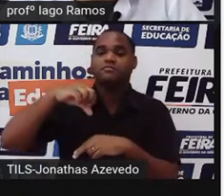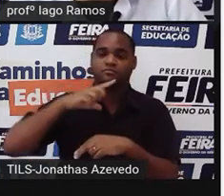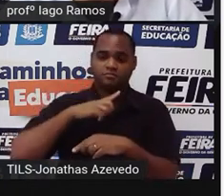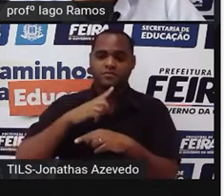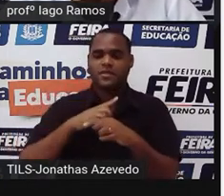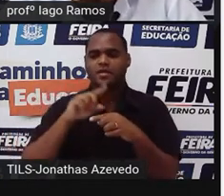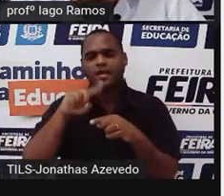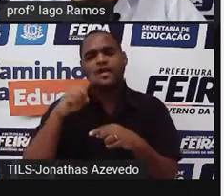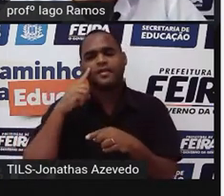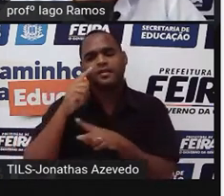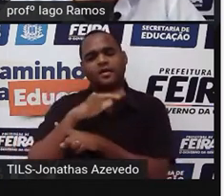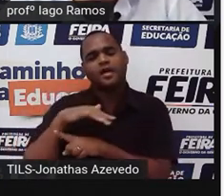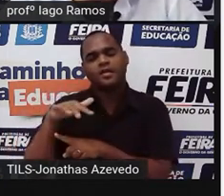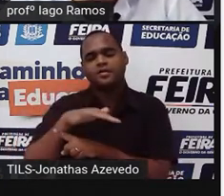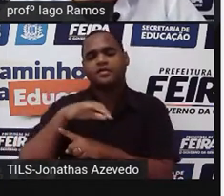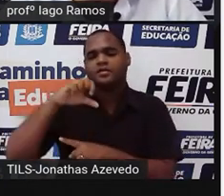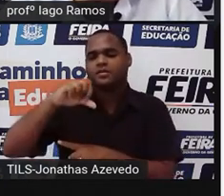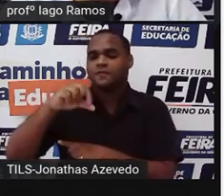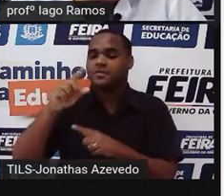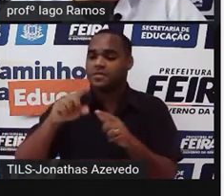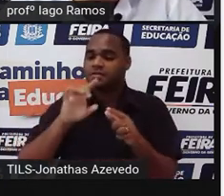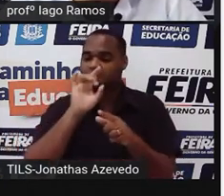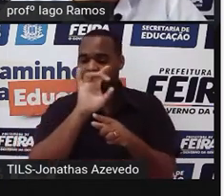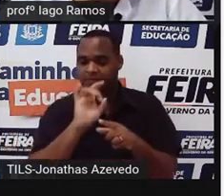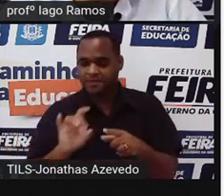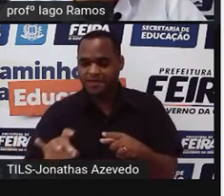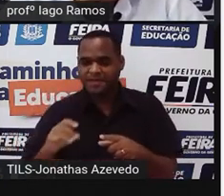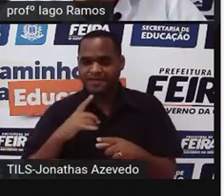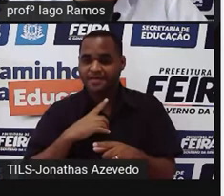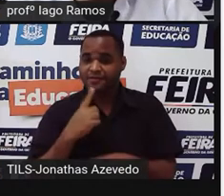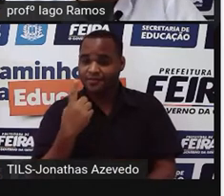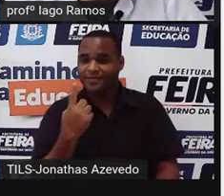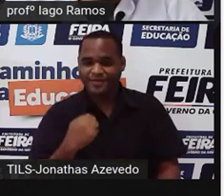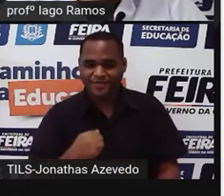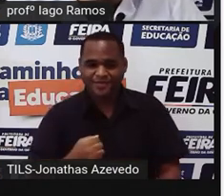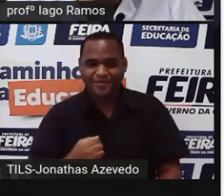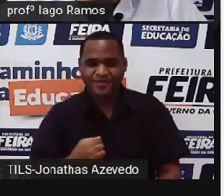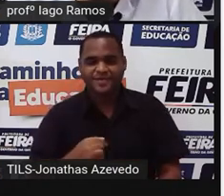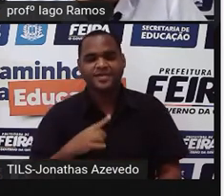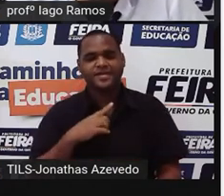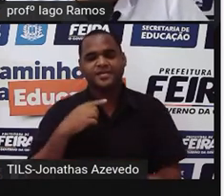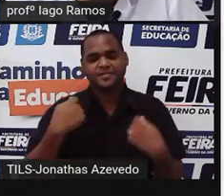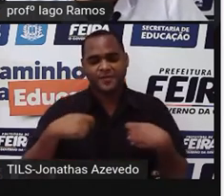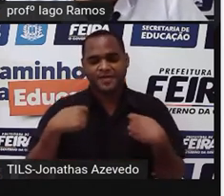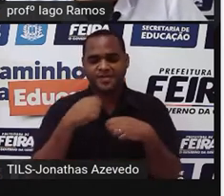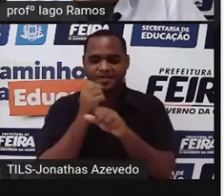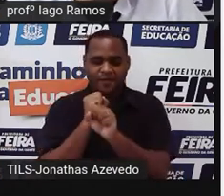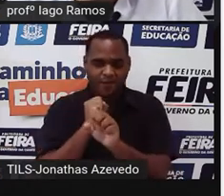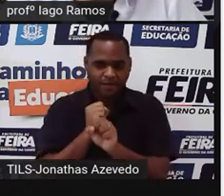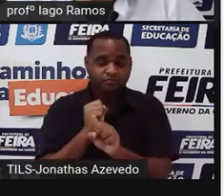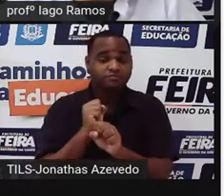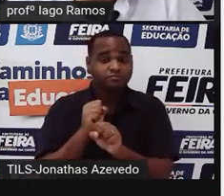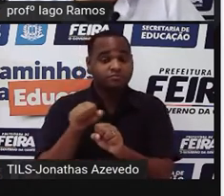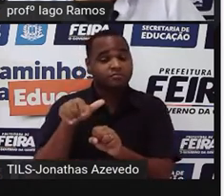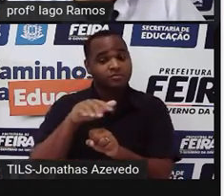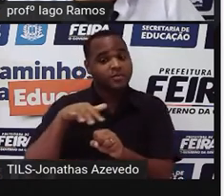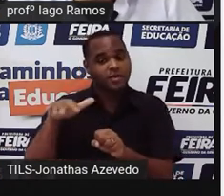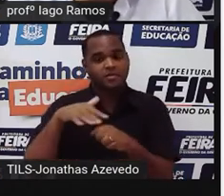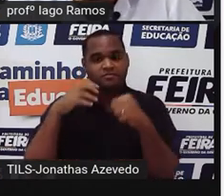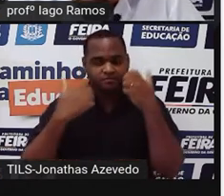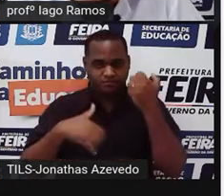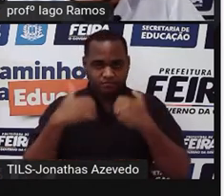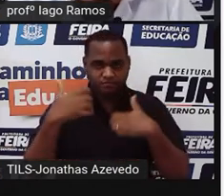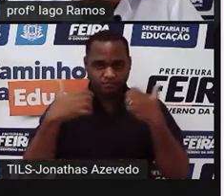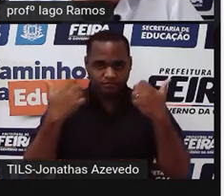a área é 9, cada parte vai ter área 1. E aí, já que eu tenho que somar as áreas, eu vou pegar, né,